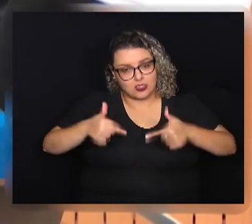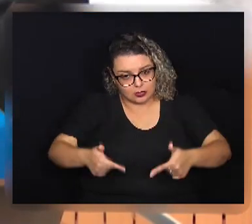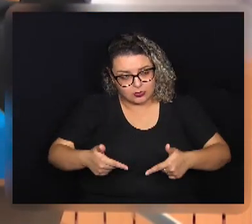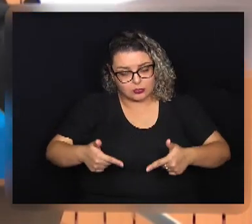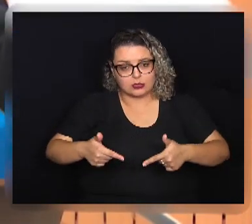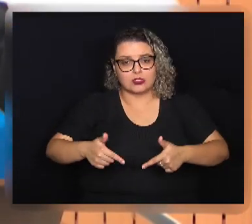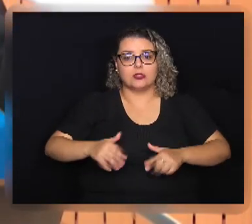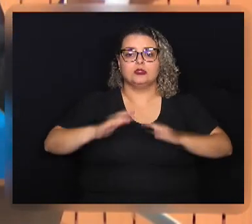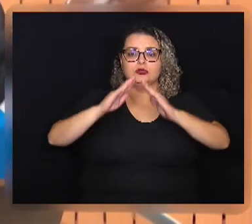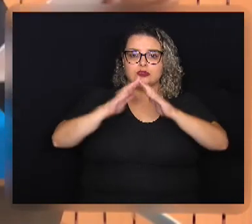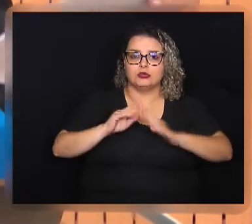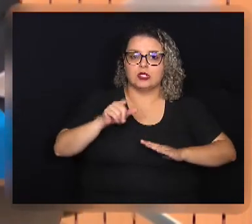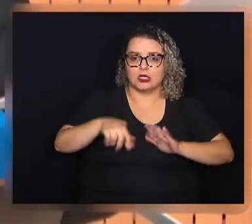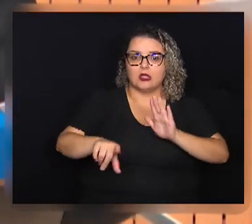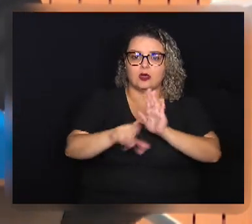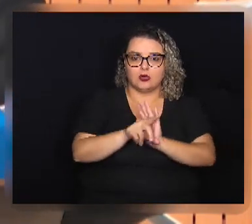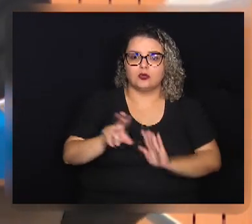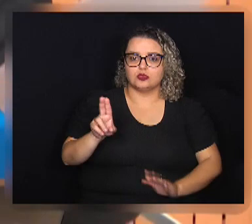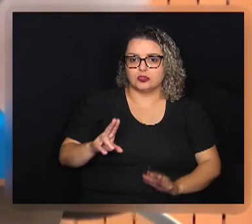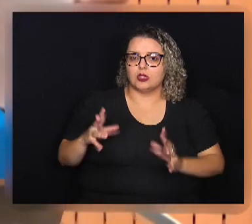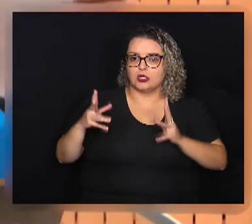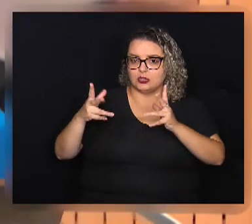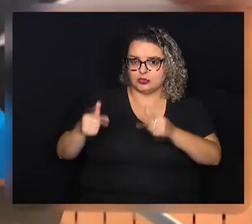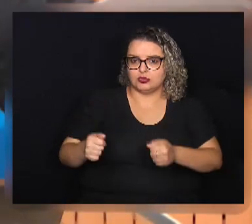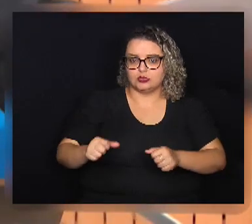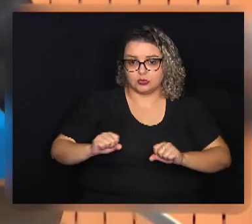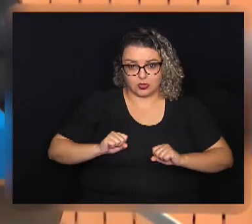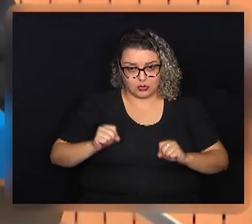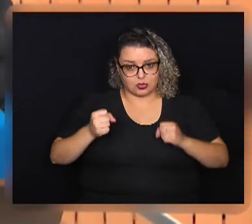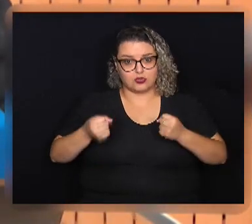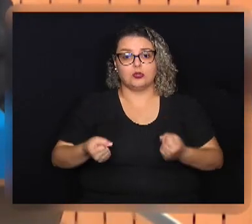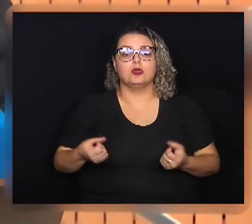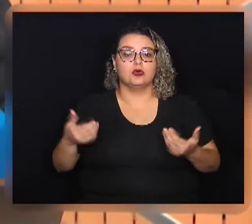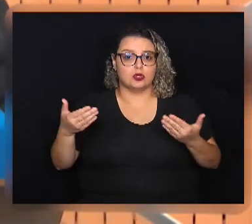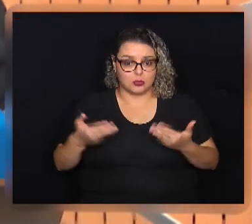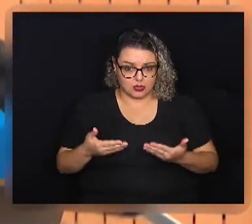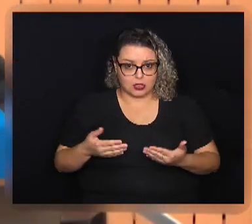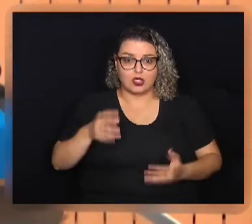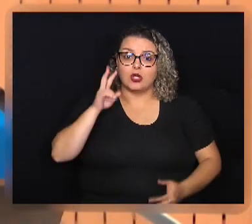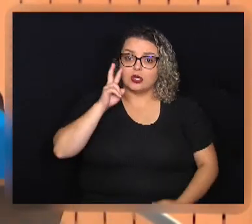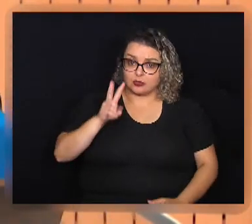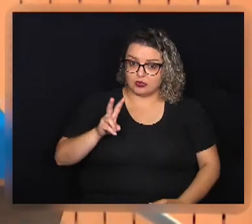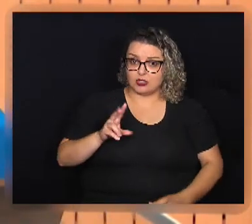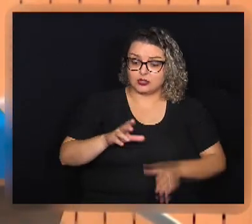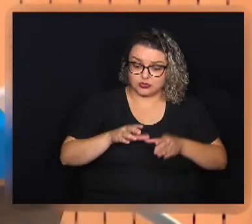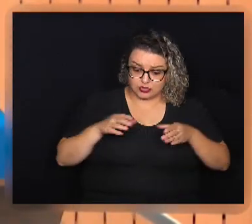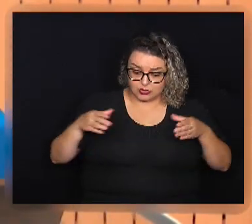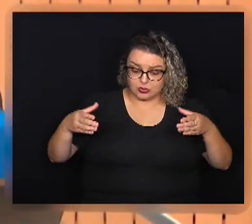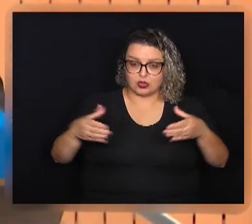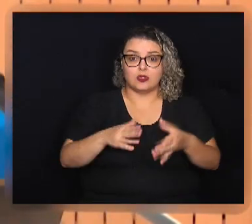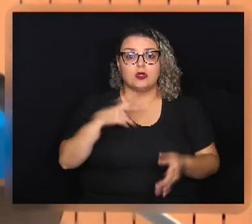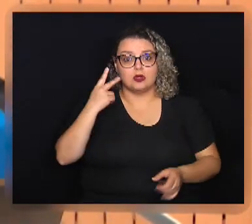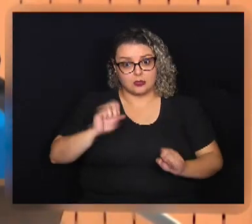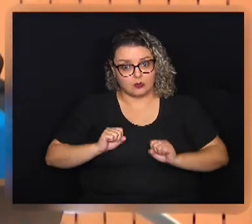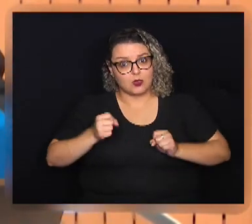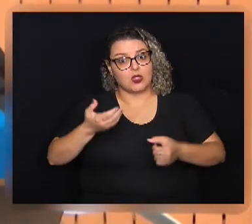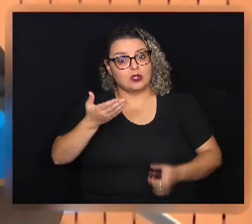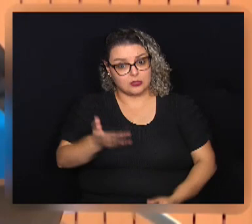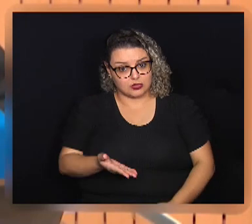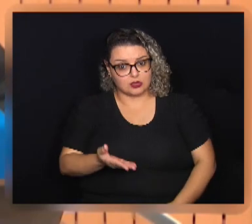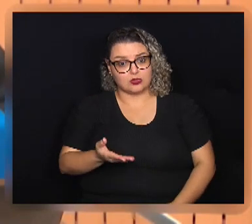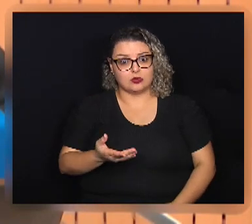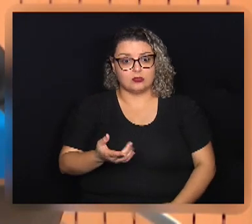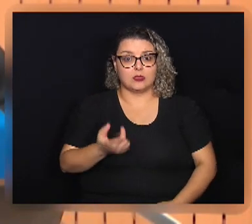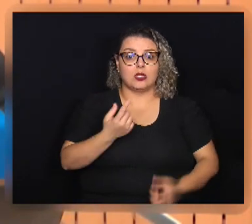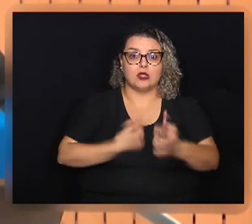legítima. Nós vamos usar todos os nossos empenhos, e agora eu vejo o coletivo de vereadores empenhados nisso, para que no